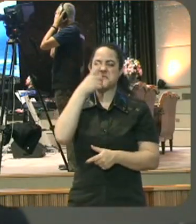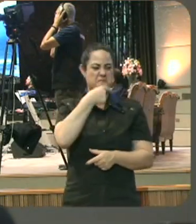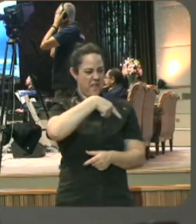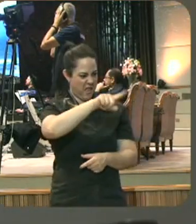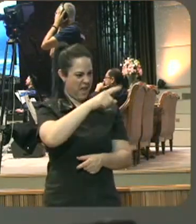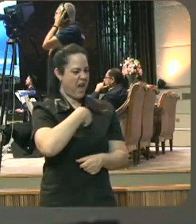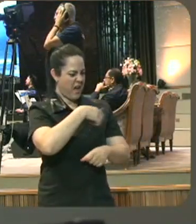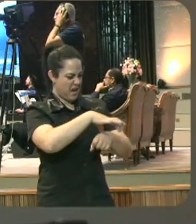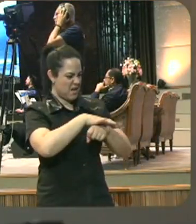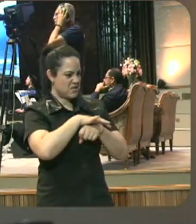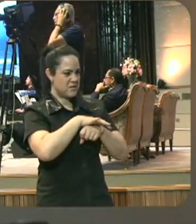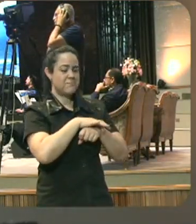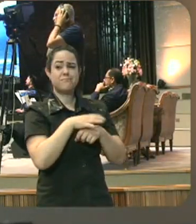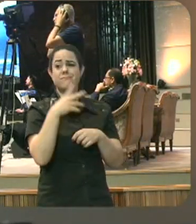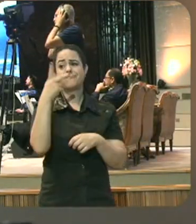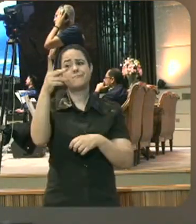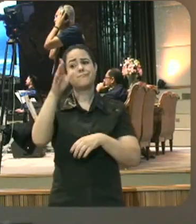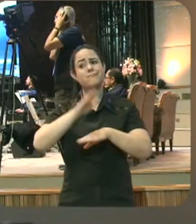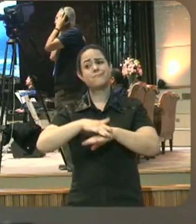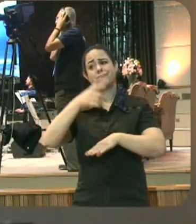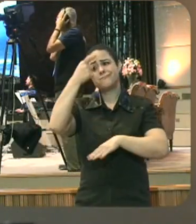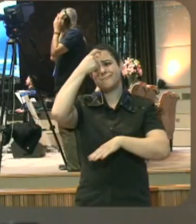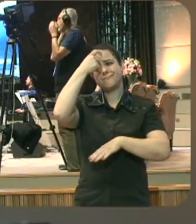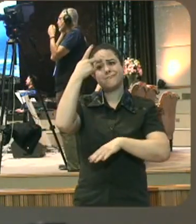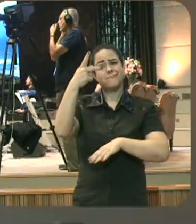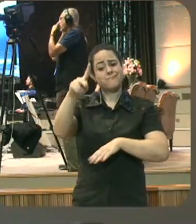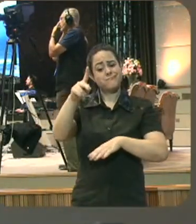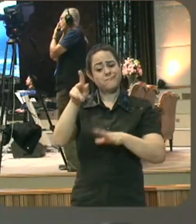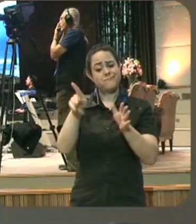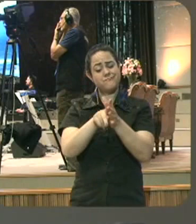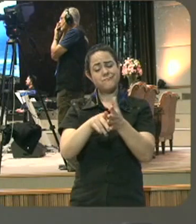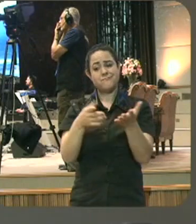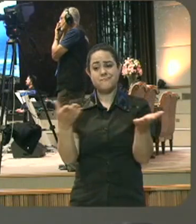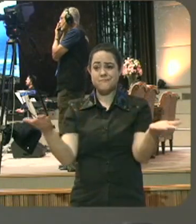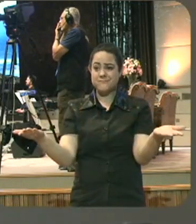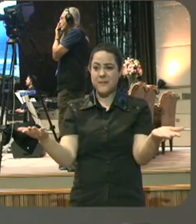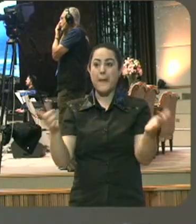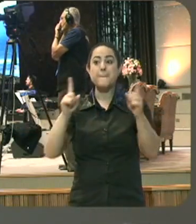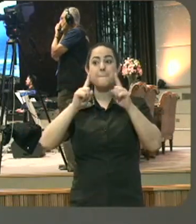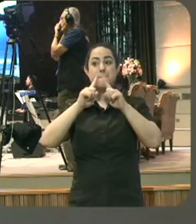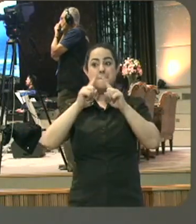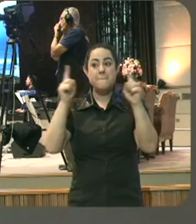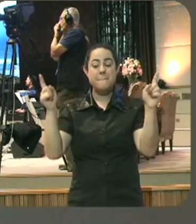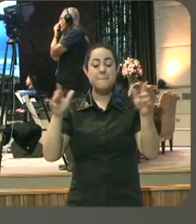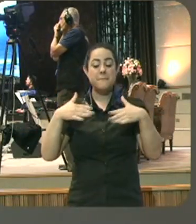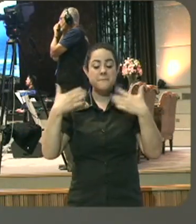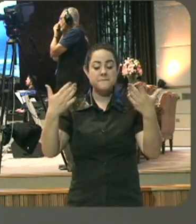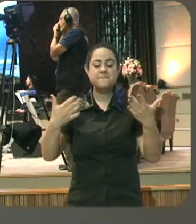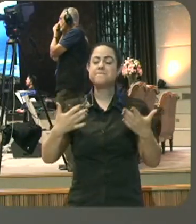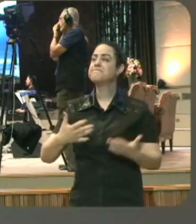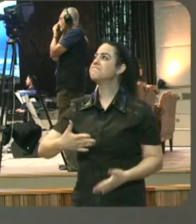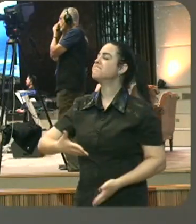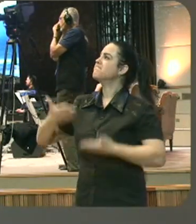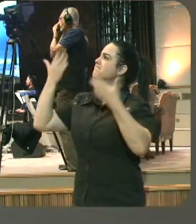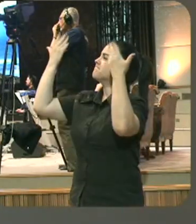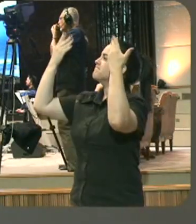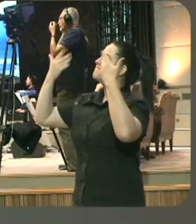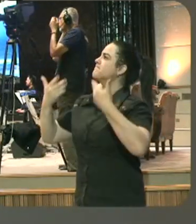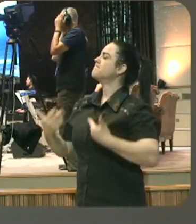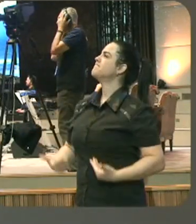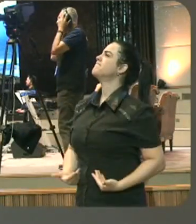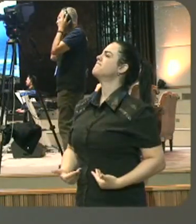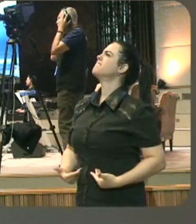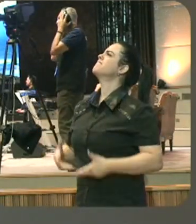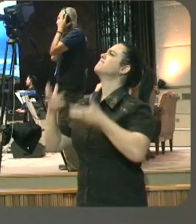vou garantir tudo. Você está fazendo da sua cabeça. Mas quando você se apresenta diante de Deus, começa